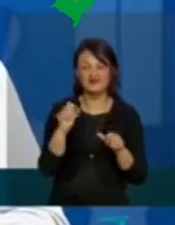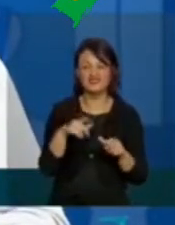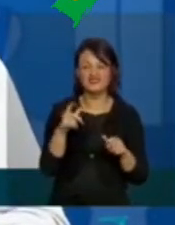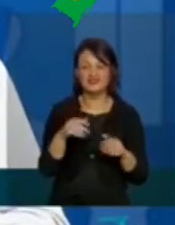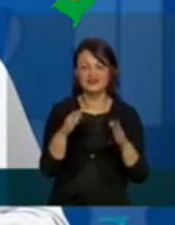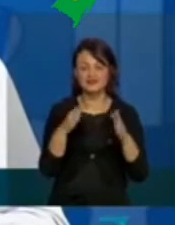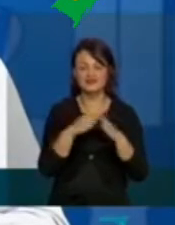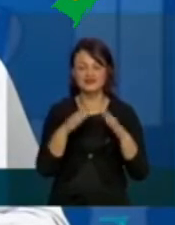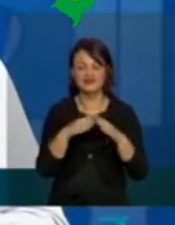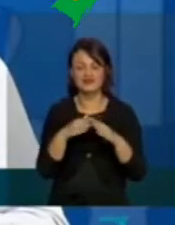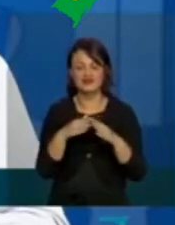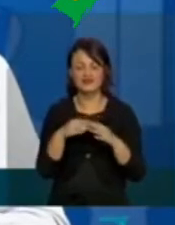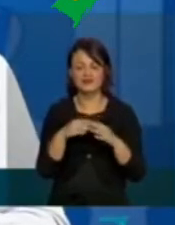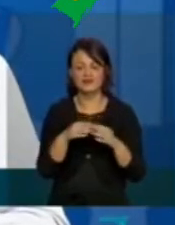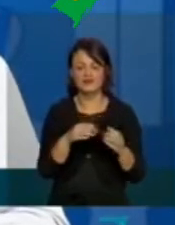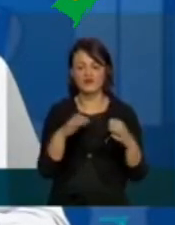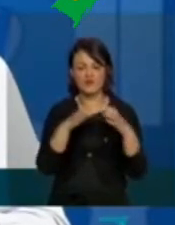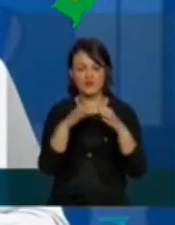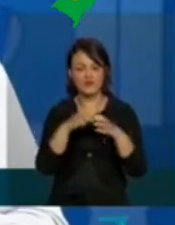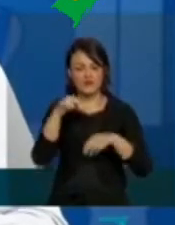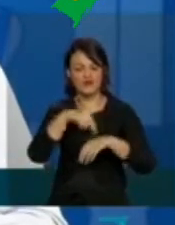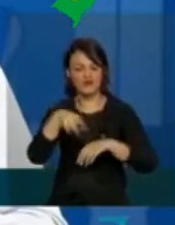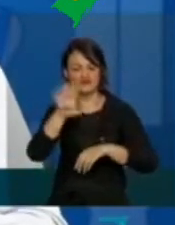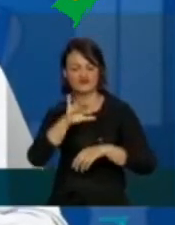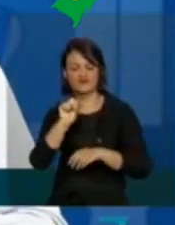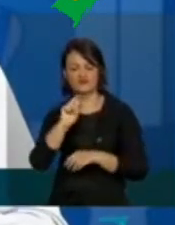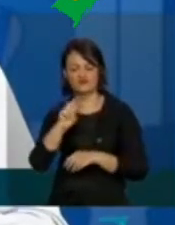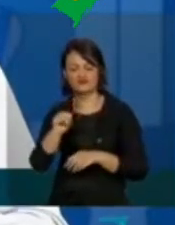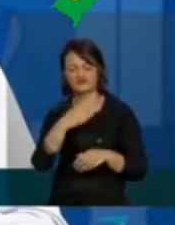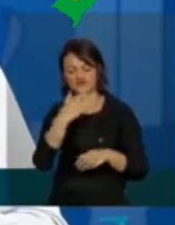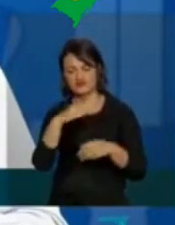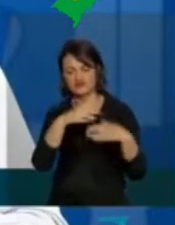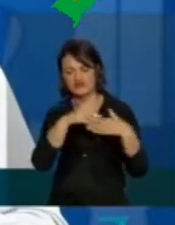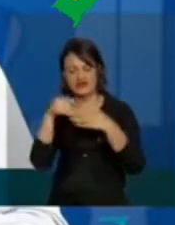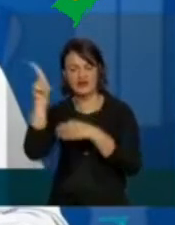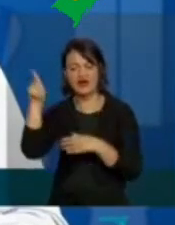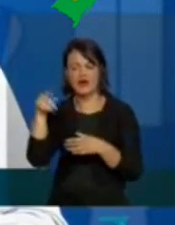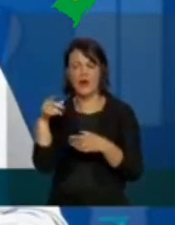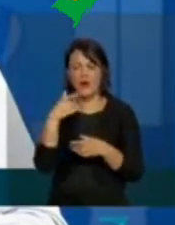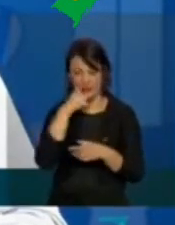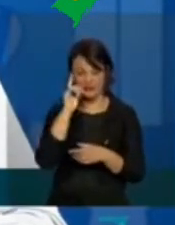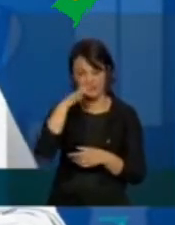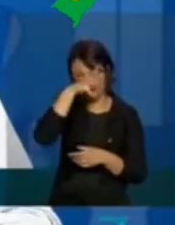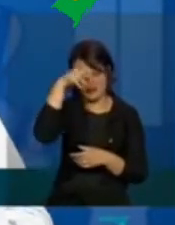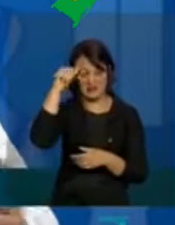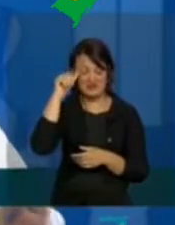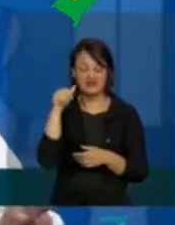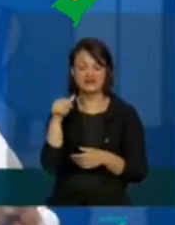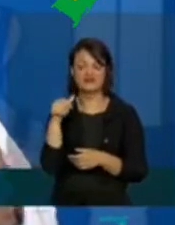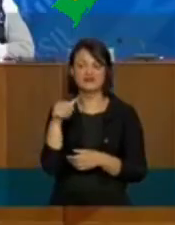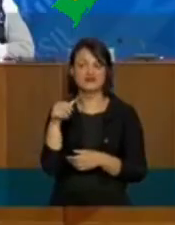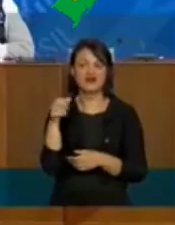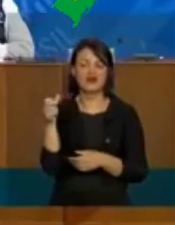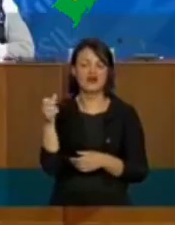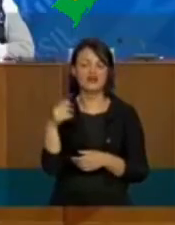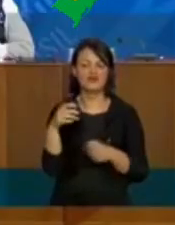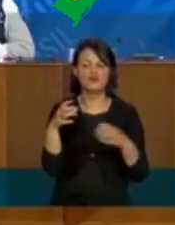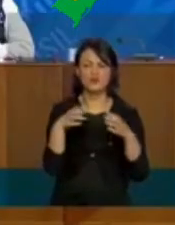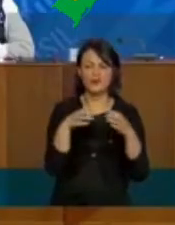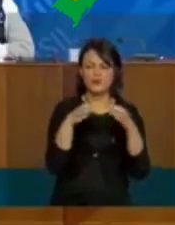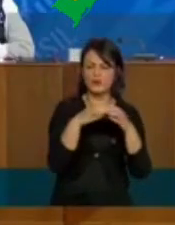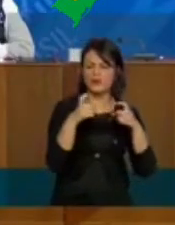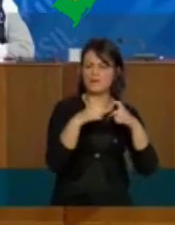da Força Nacional do SUS. Ontem nós mandamos para Manaus um número de